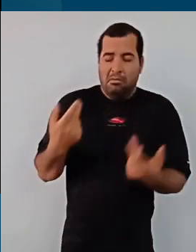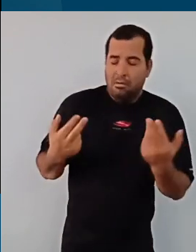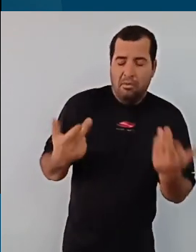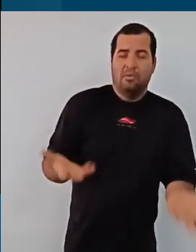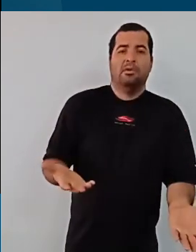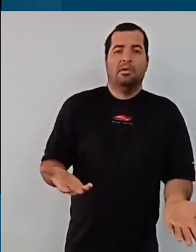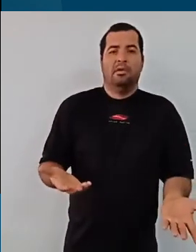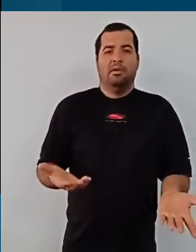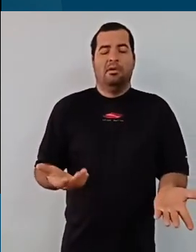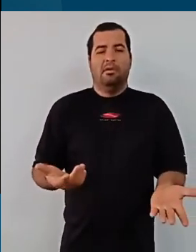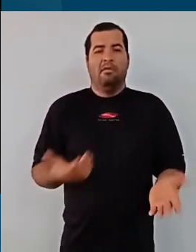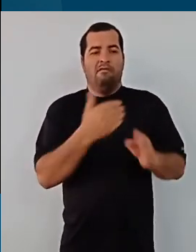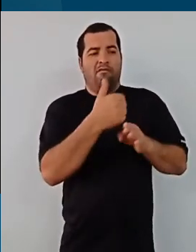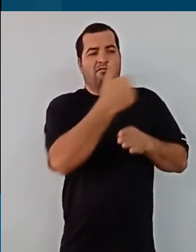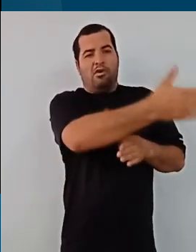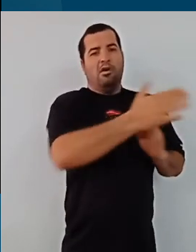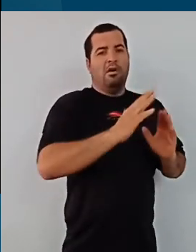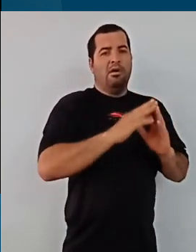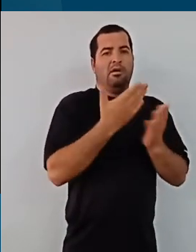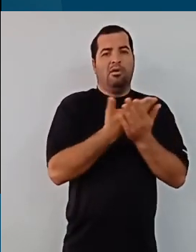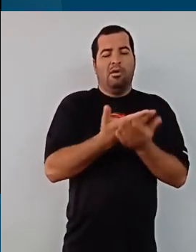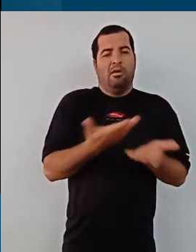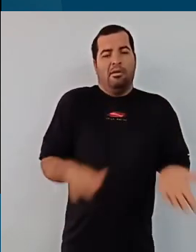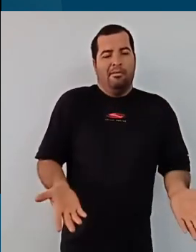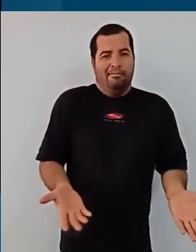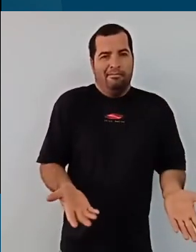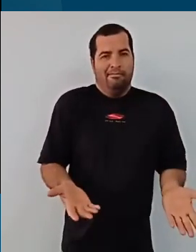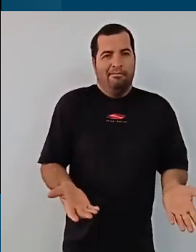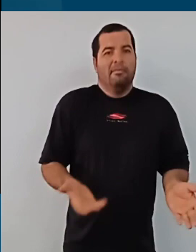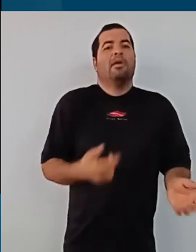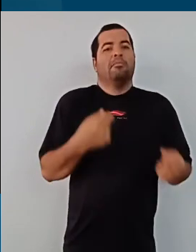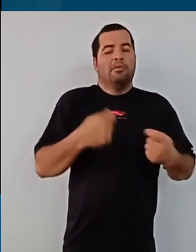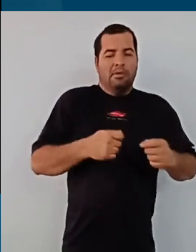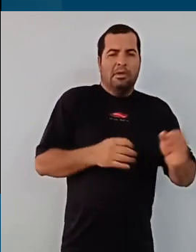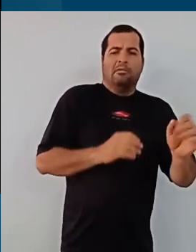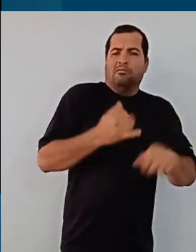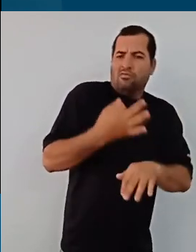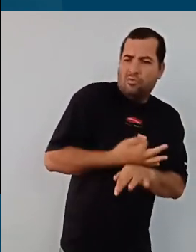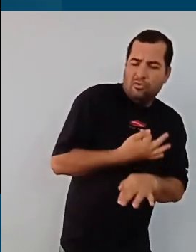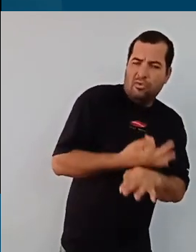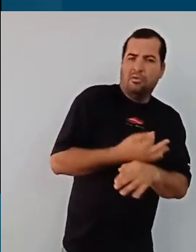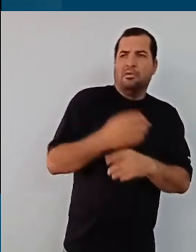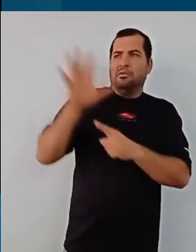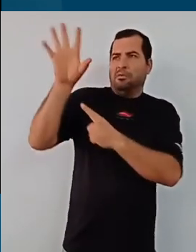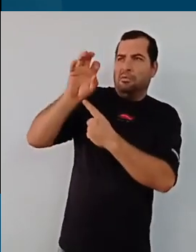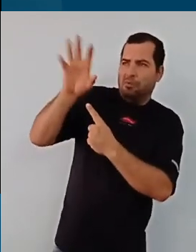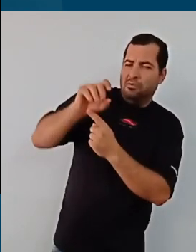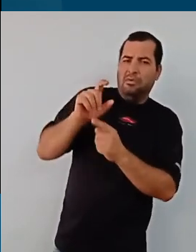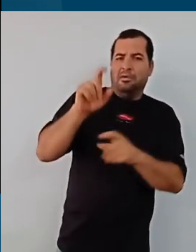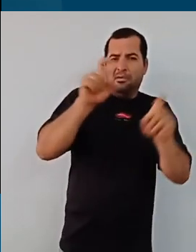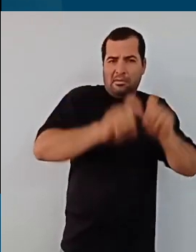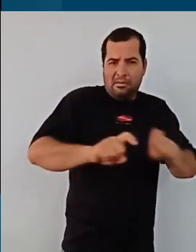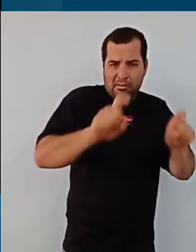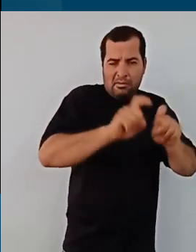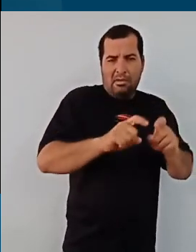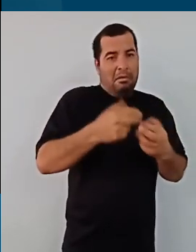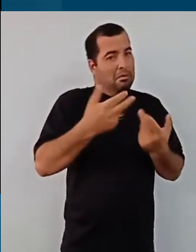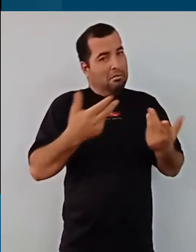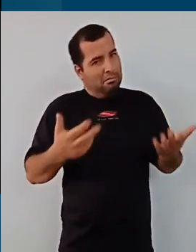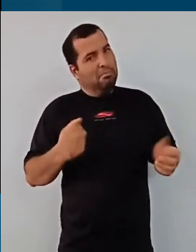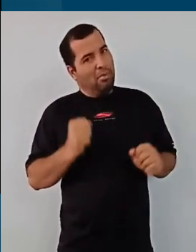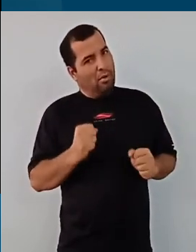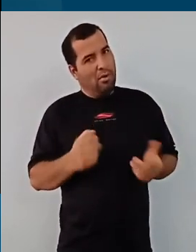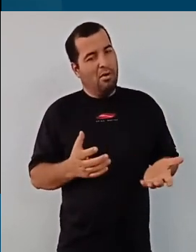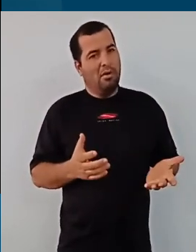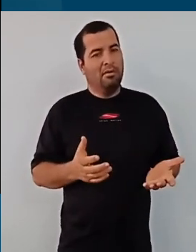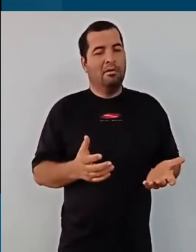esforços para ajustar a esse novo cenário, a gente sabe que muitos deles ficaram com a câmera escondida,